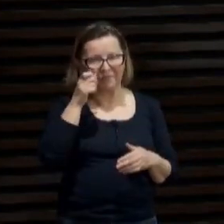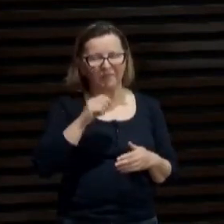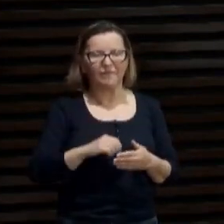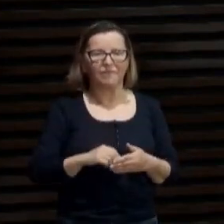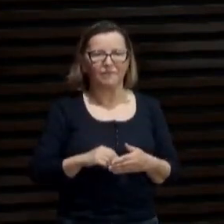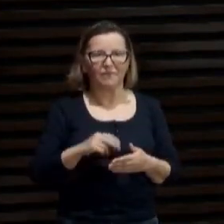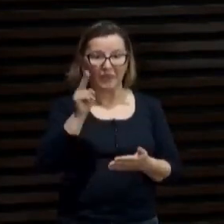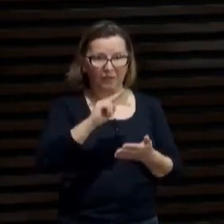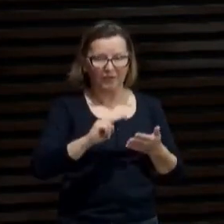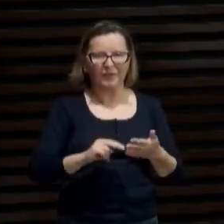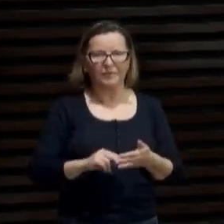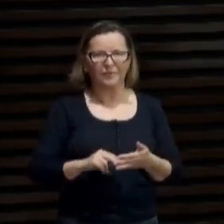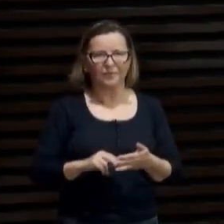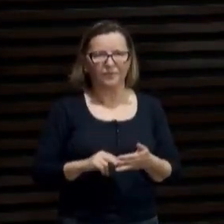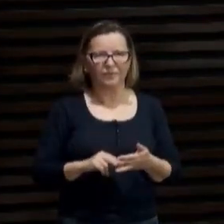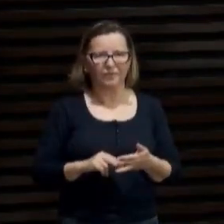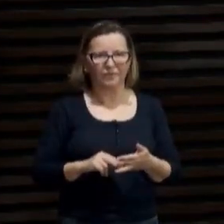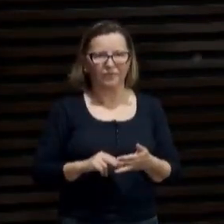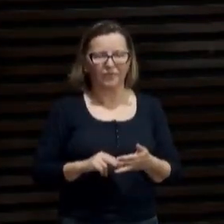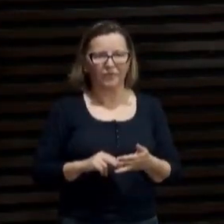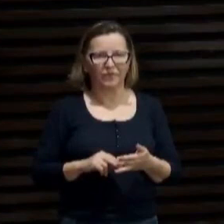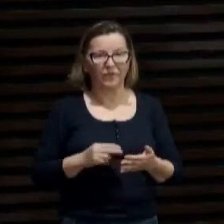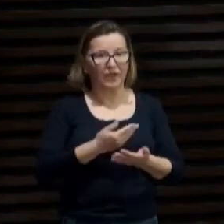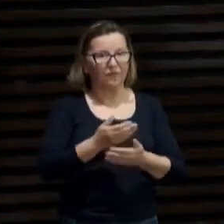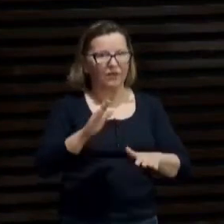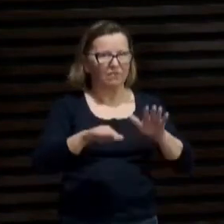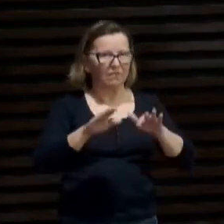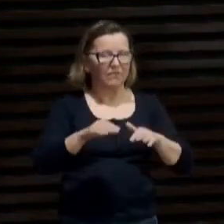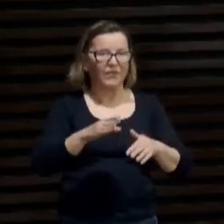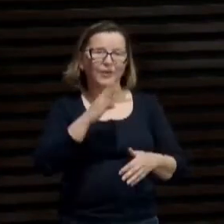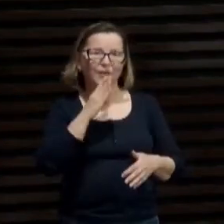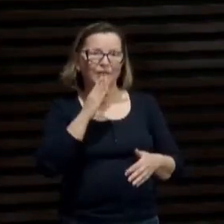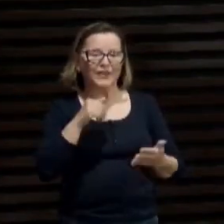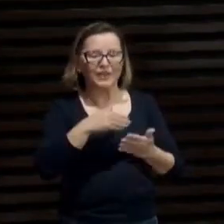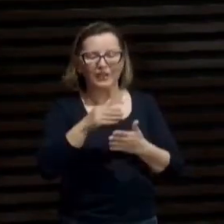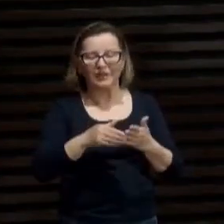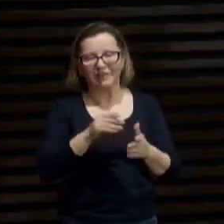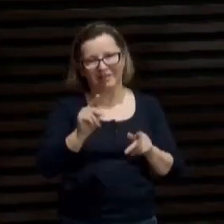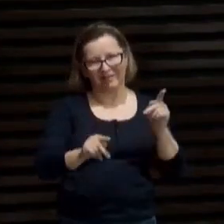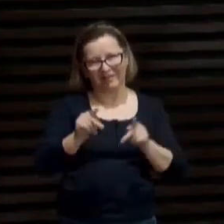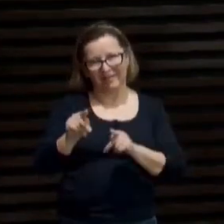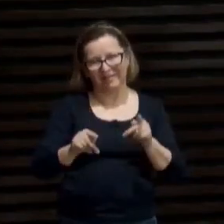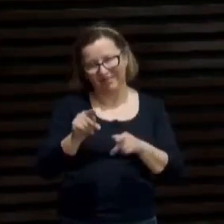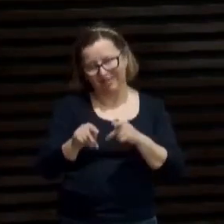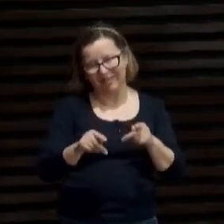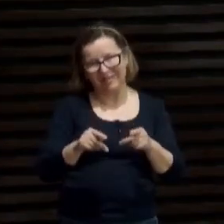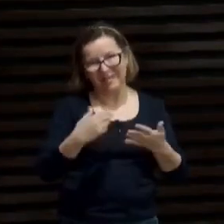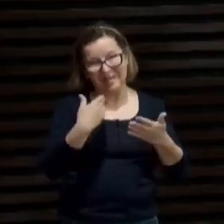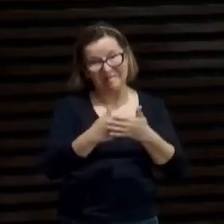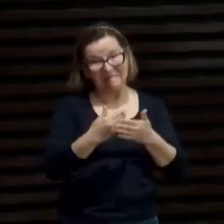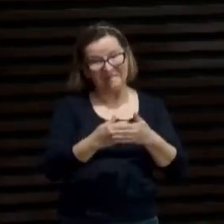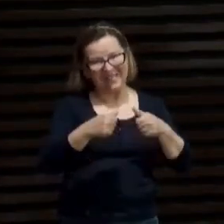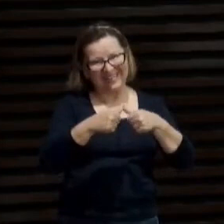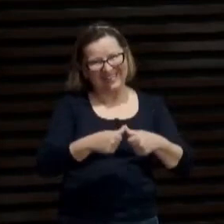ler juntos? Seja a vossa moderação conhecida de todos os homens, perto está o